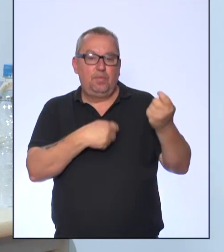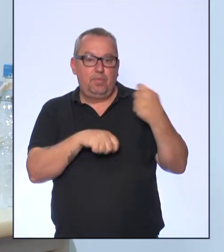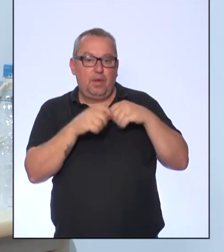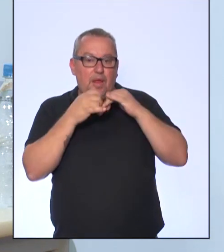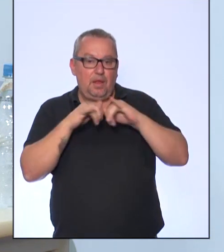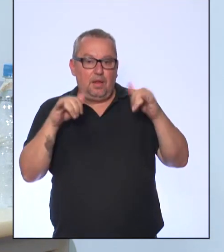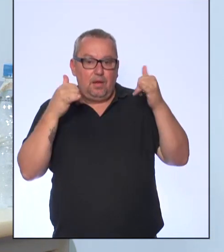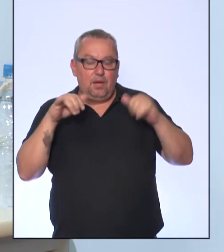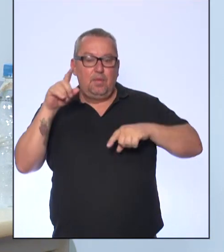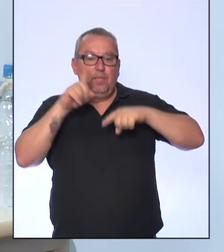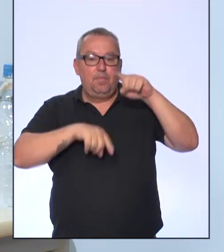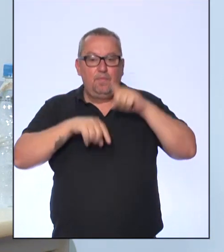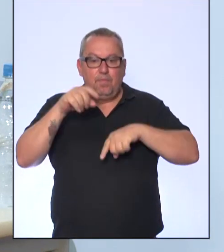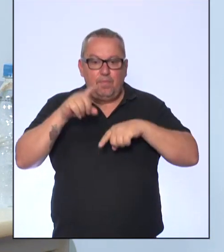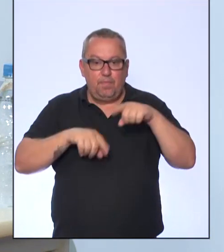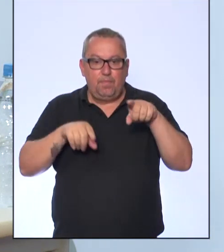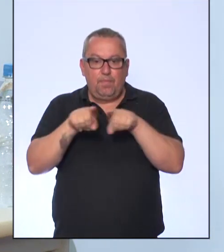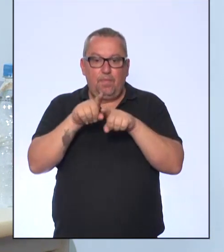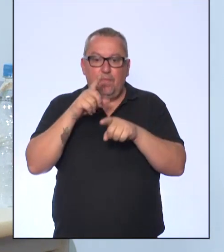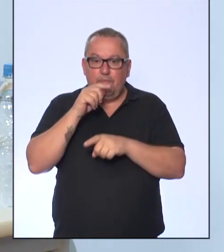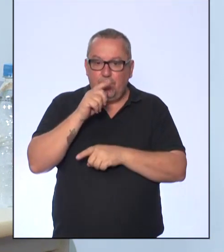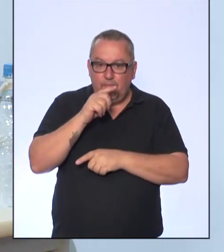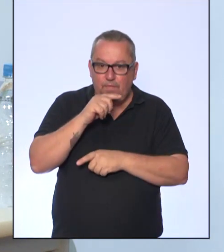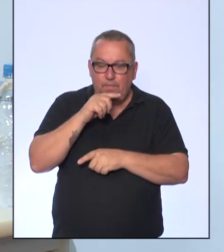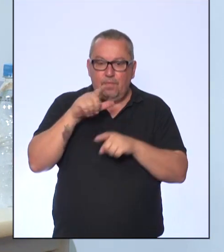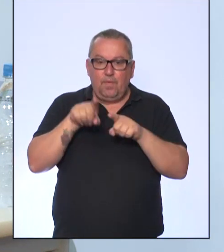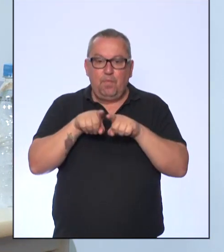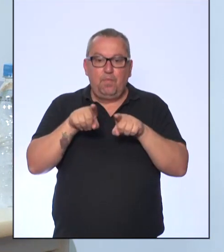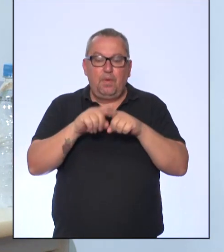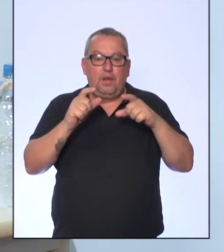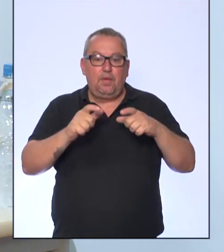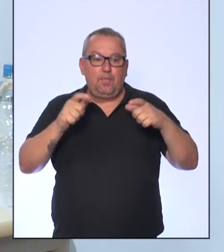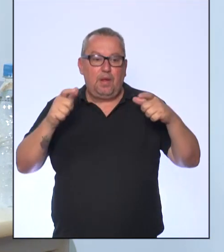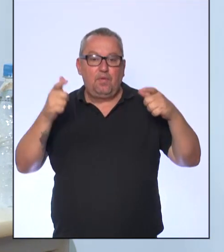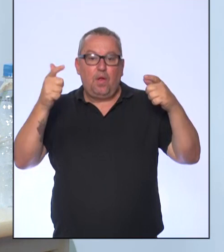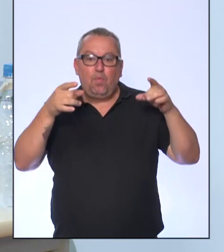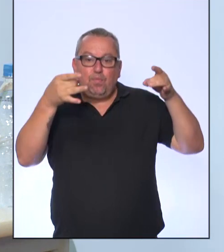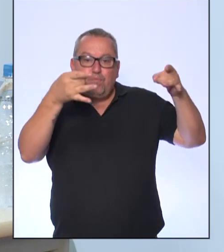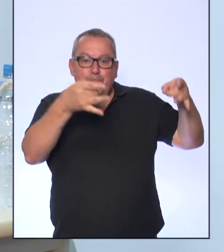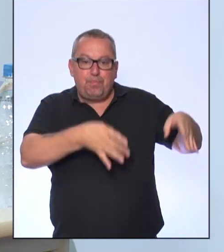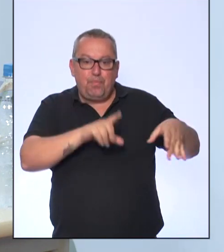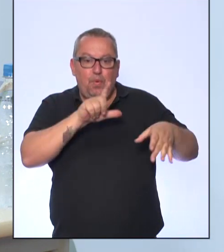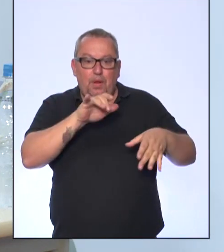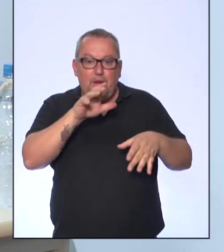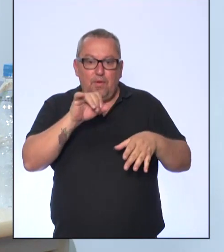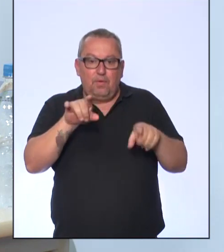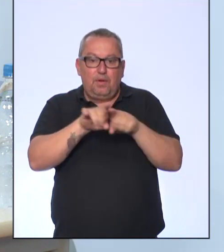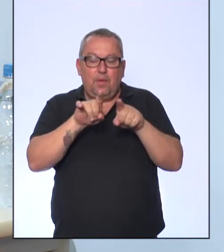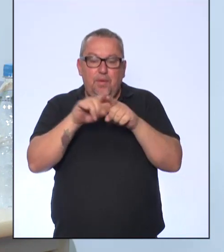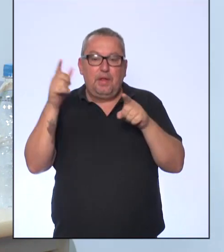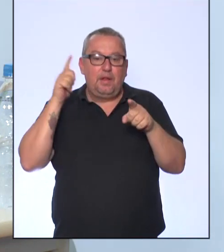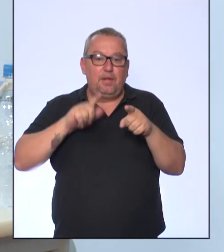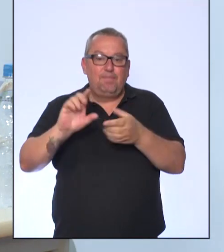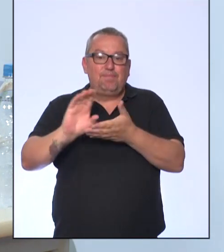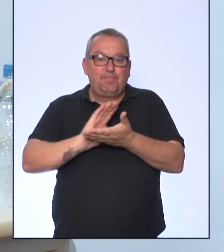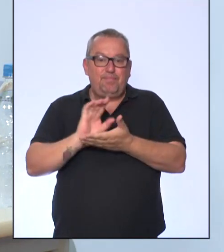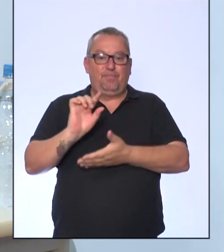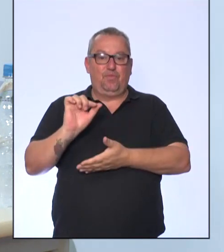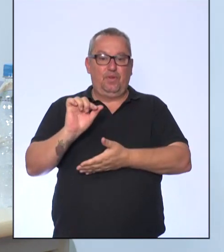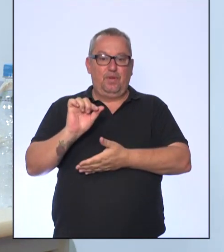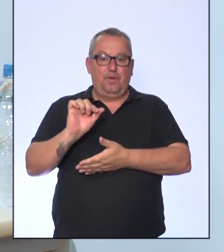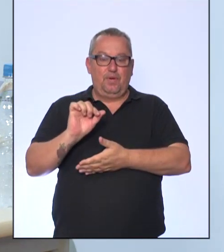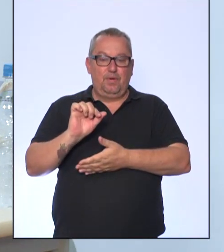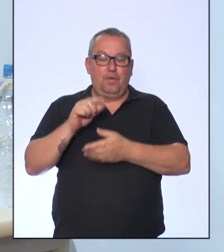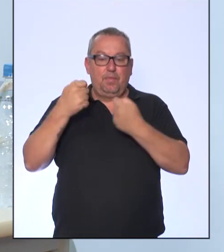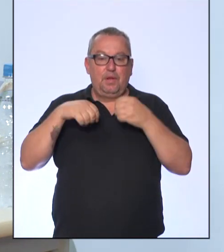energia, matéria-prima, água e espaço de aterros e lixões, e ainda gerar uma renda. É preciso